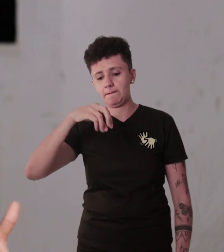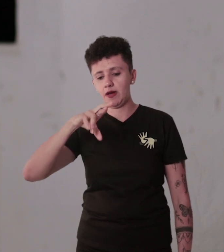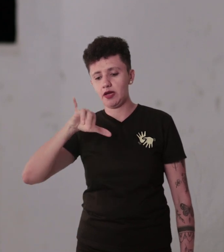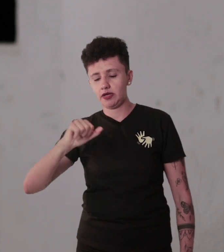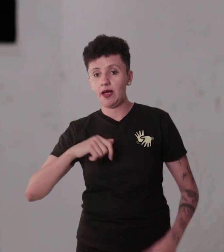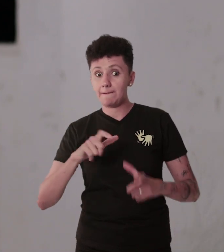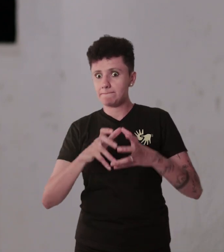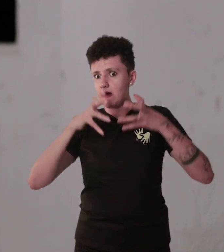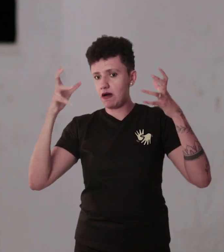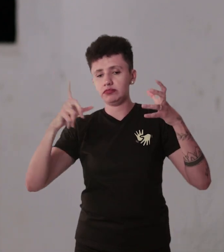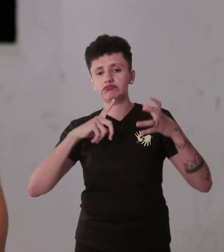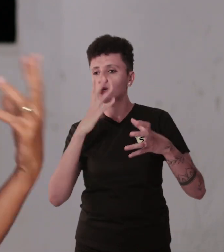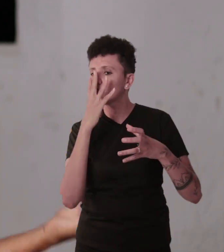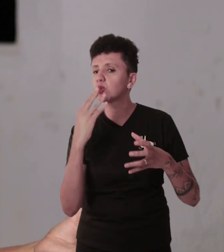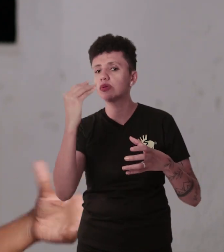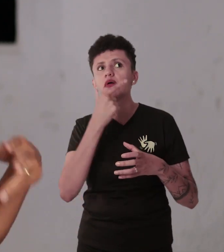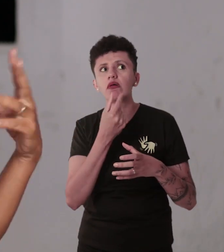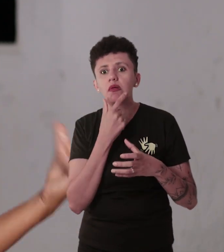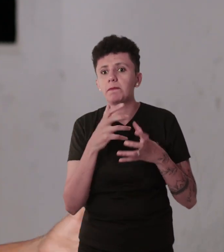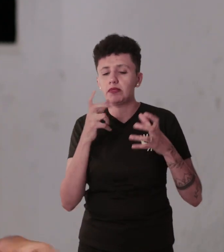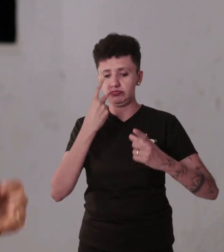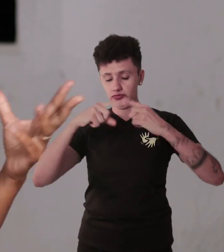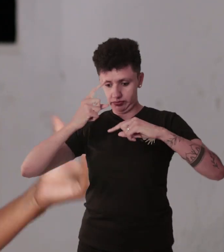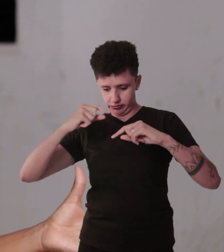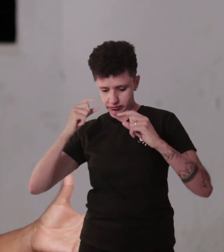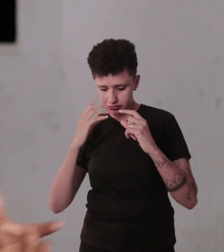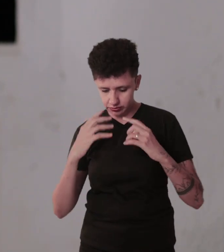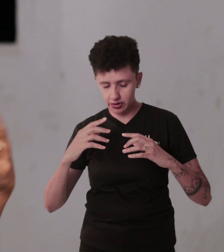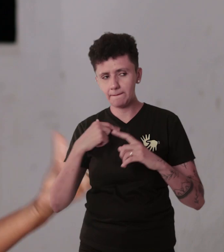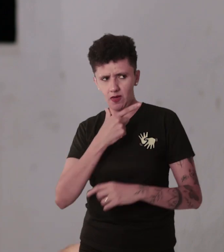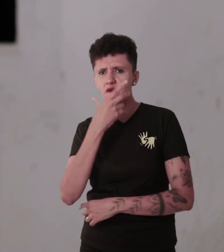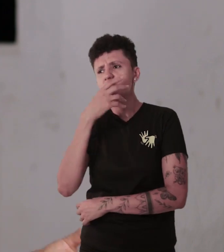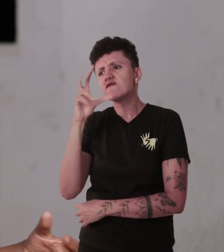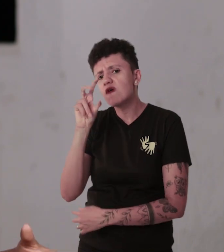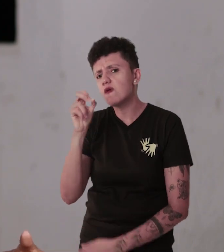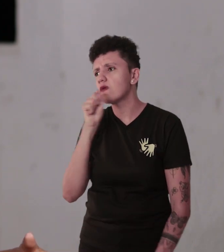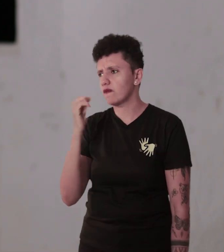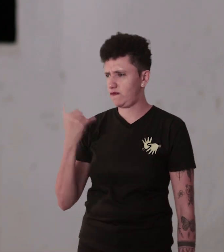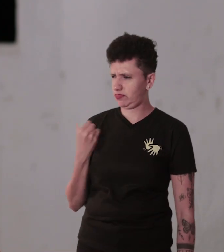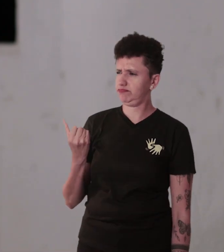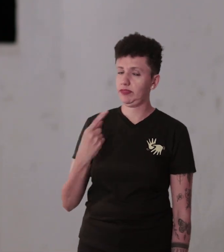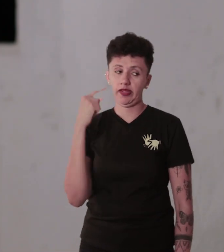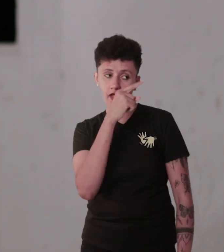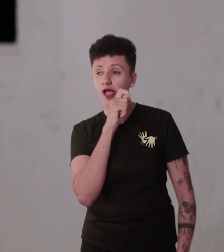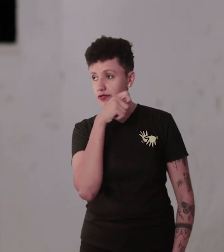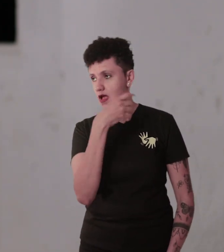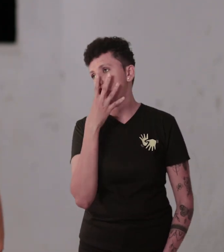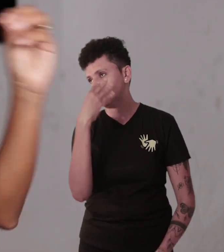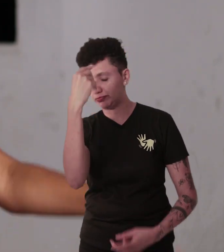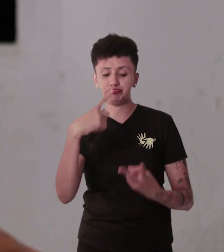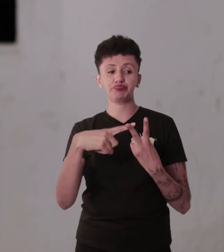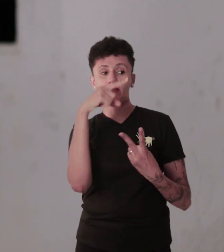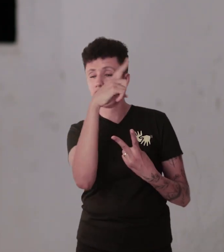dos lobisomens. Então lá todo mundo virava lobisomem. Meu avô contava que lá ele dizia, olha, fulano é